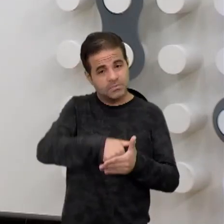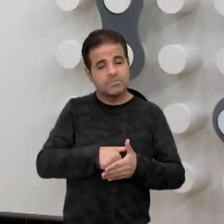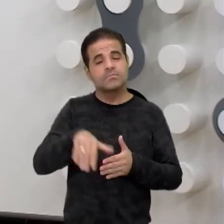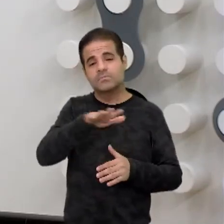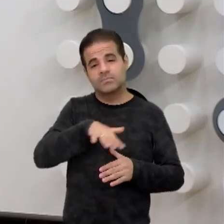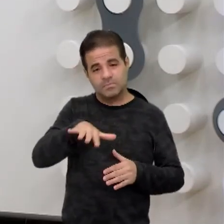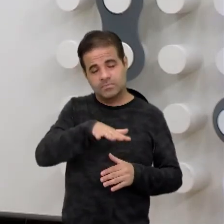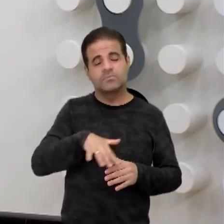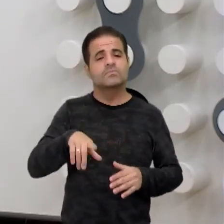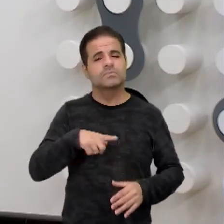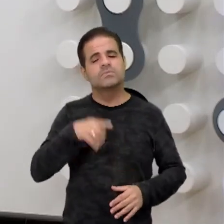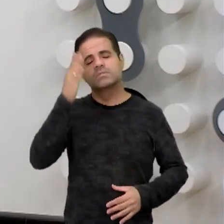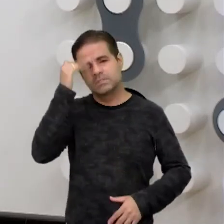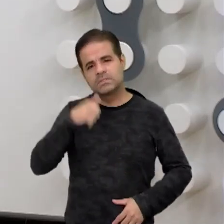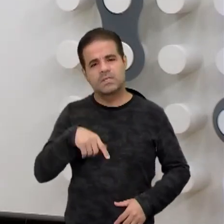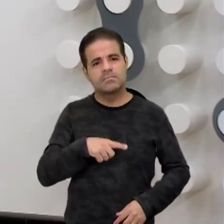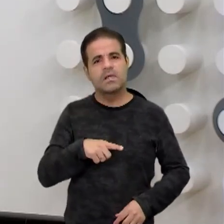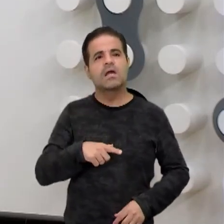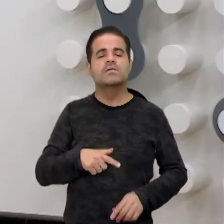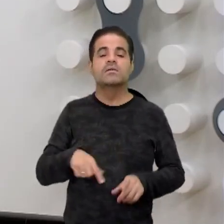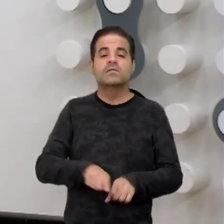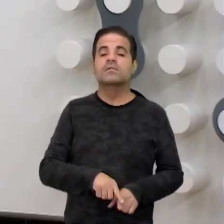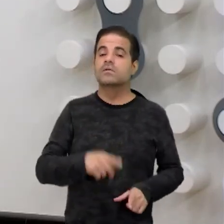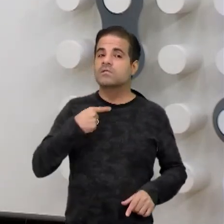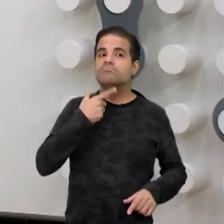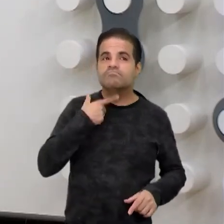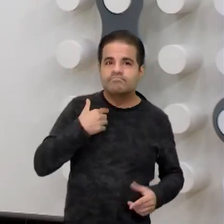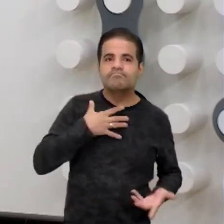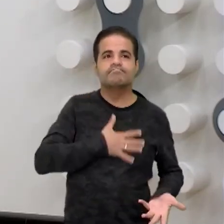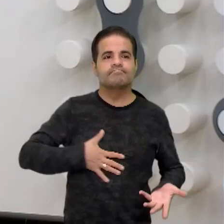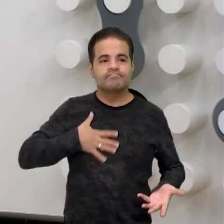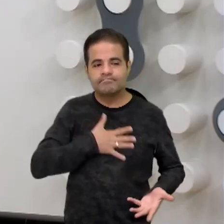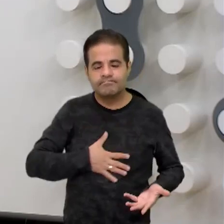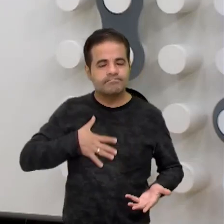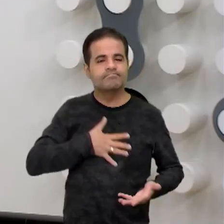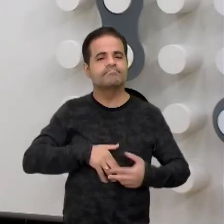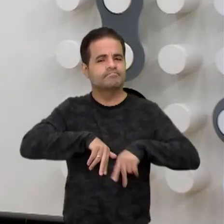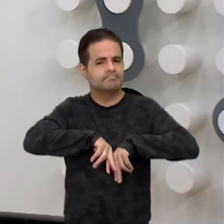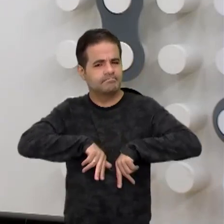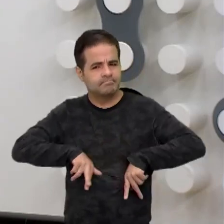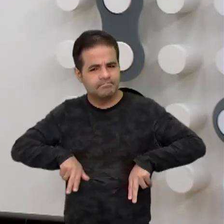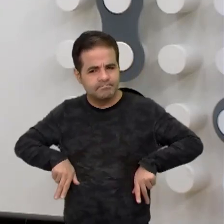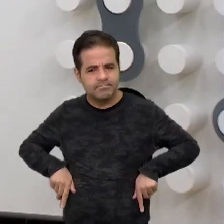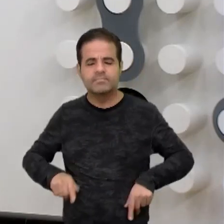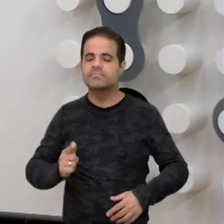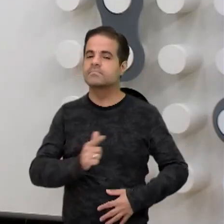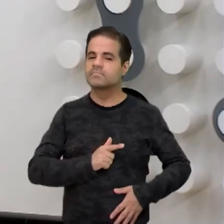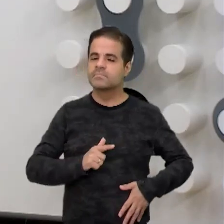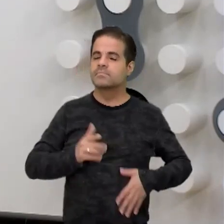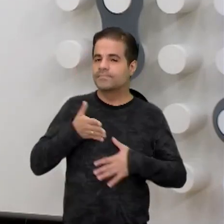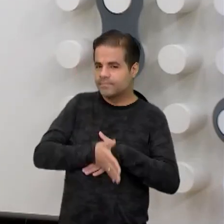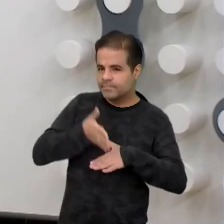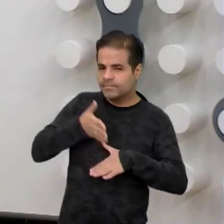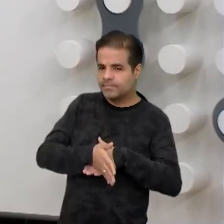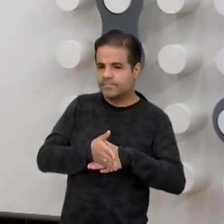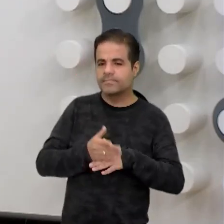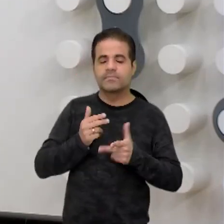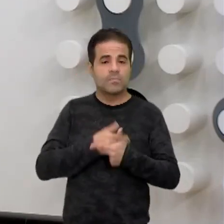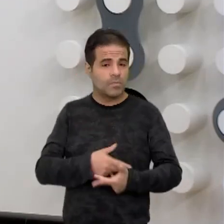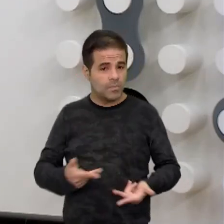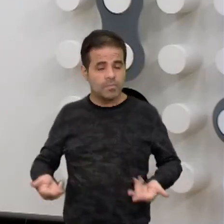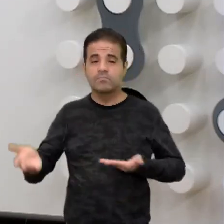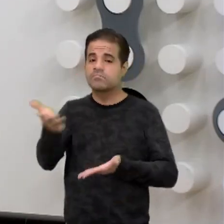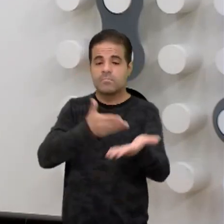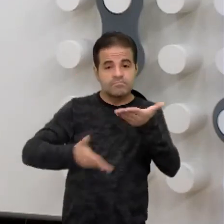certo campo que tem também os seus gostos, enfim. Tem acesso a algumas coisas e